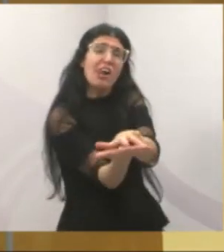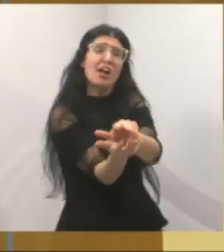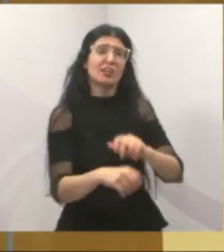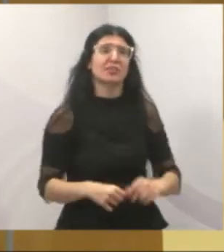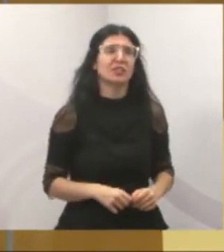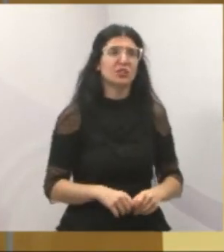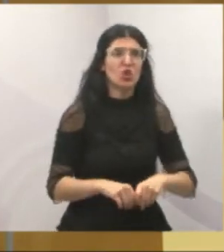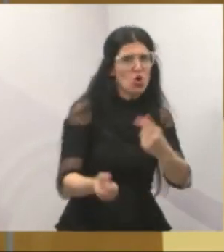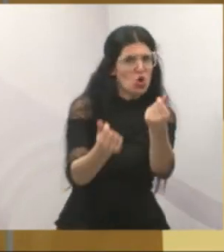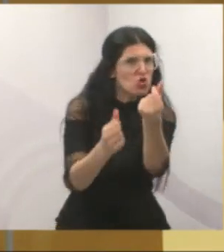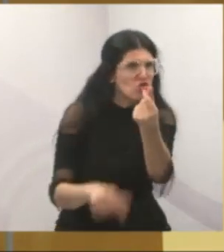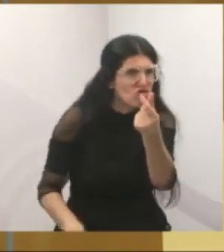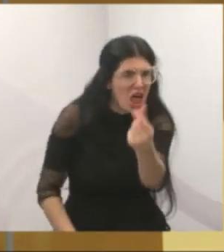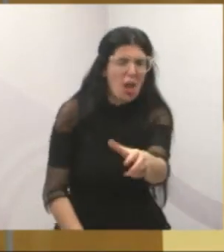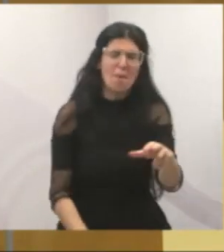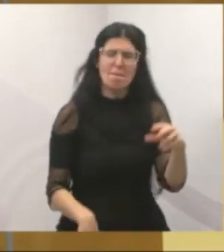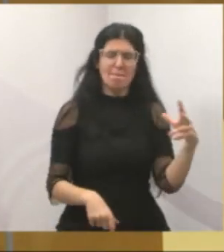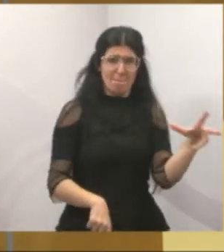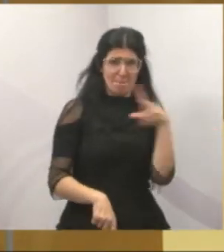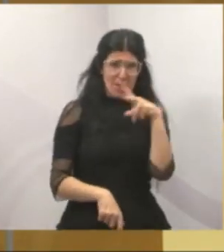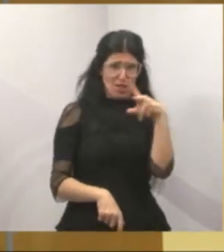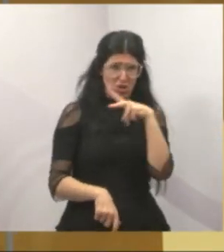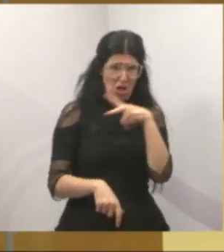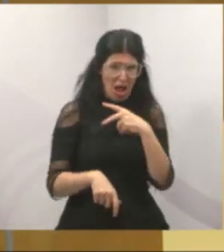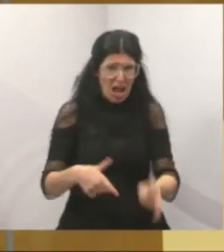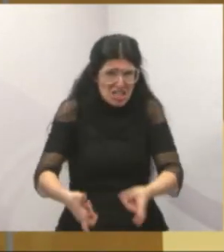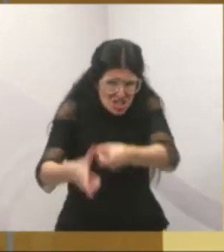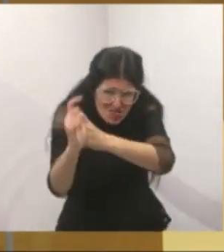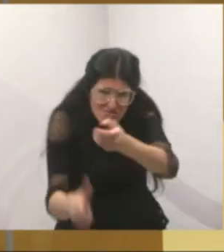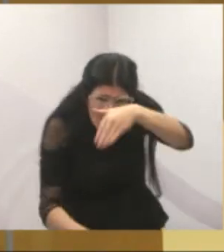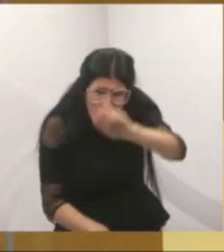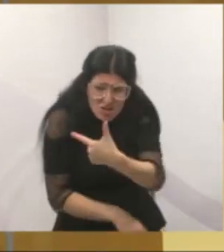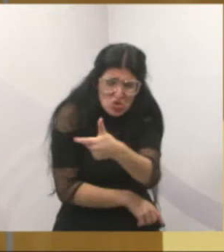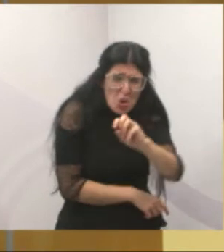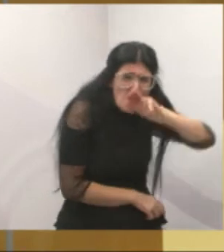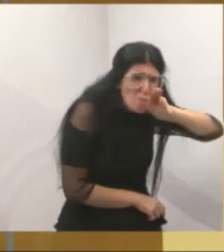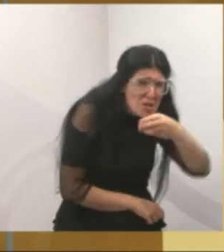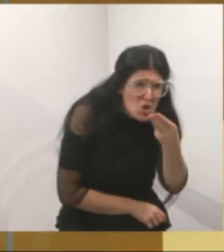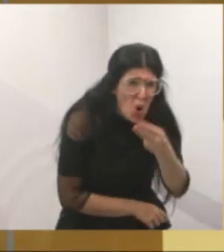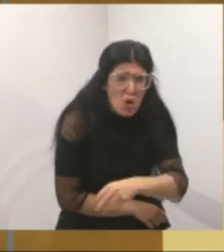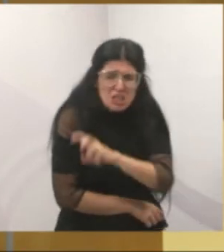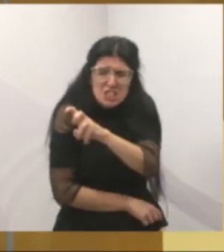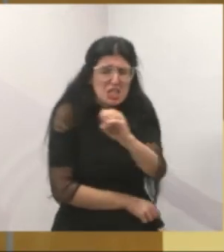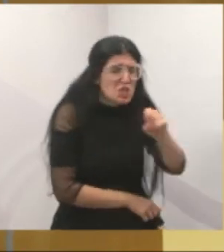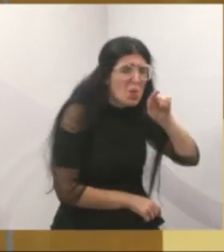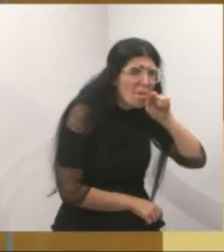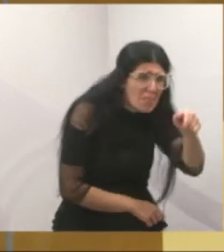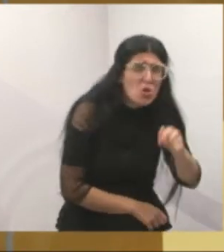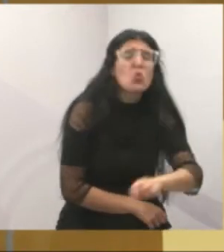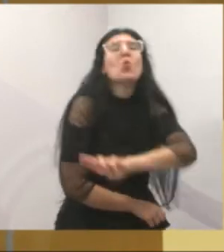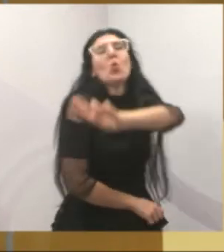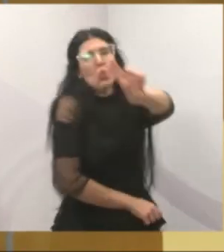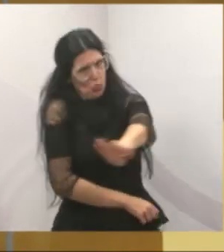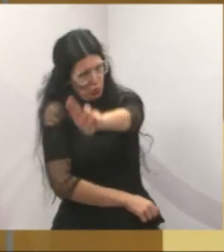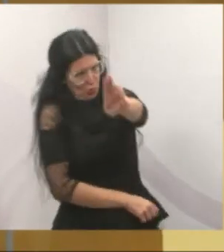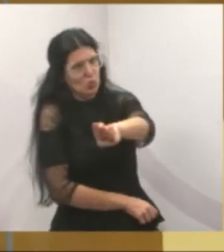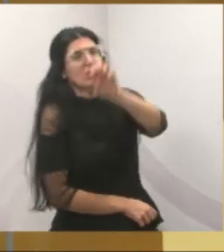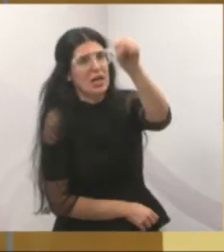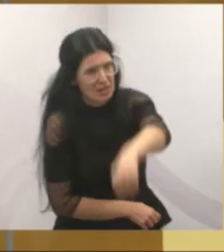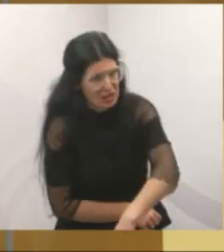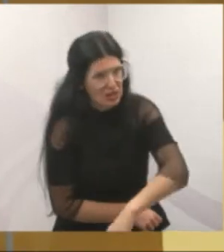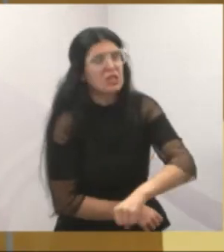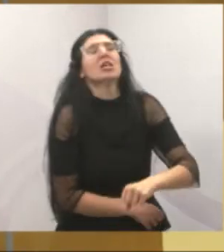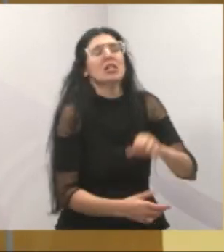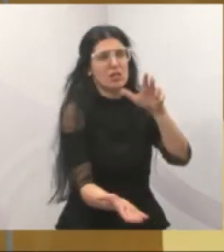particular, transferido para o dono da clínica, que deve mais 2,5 milhões para Jacareí, poderia ser utilizado para fazer a requisição